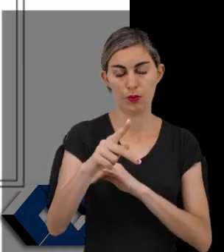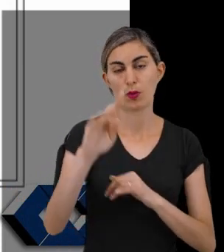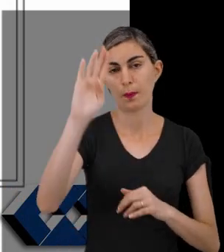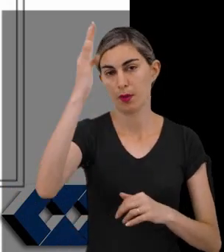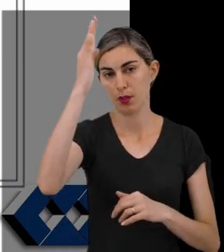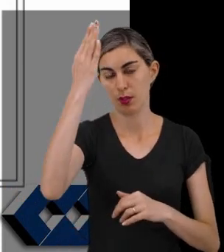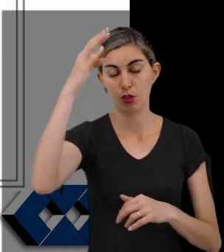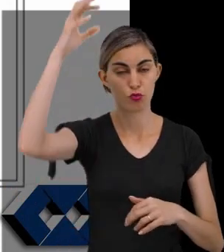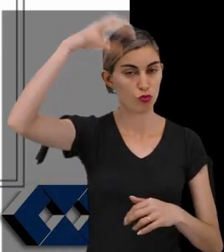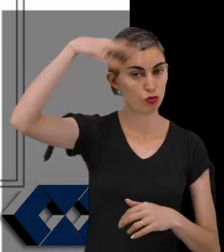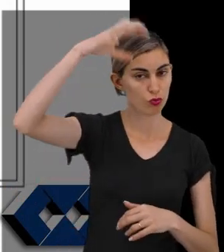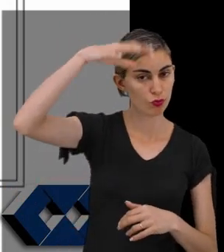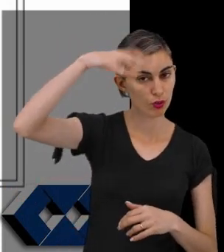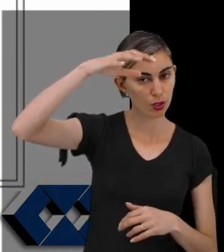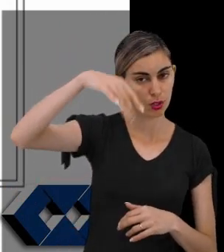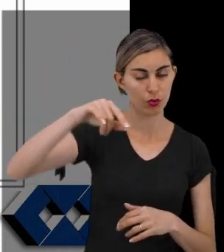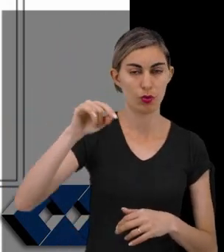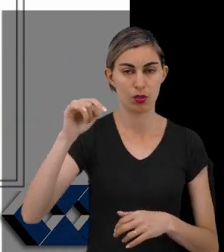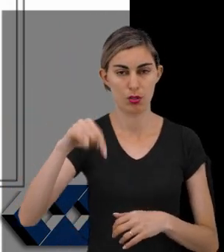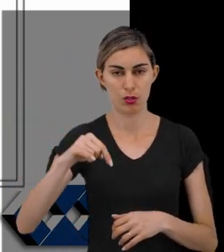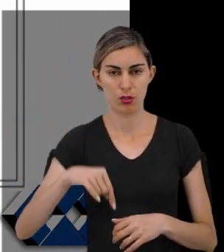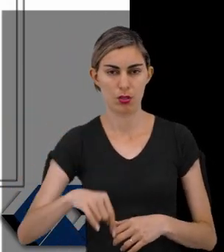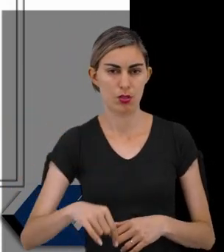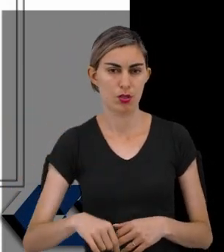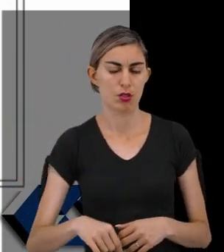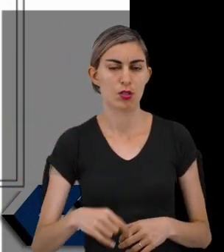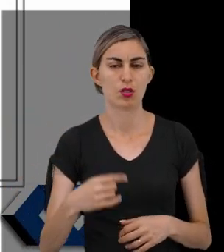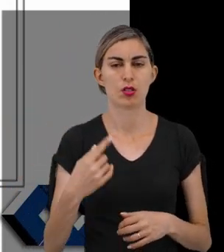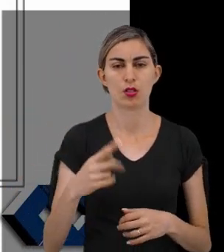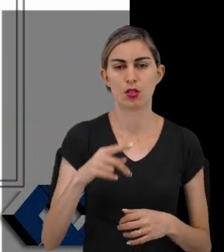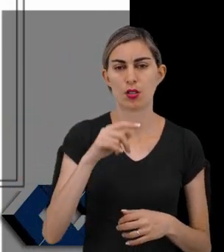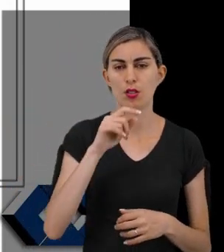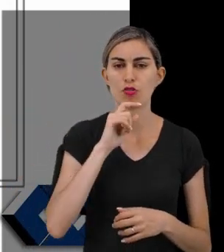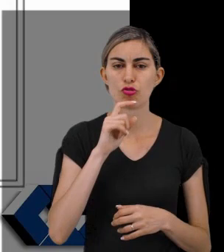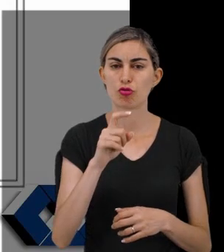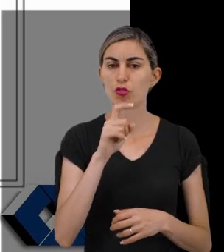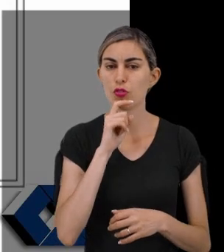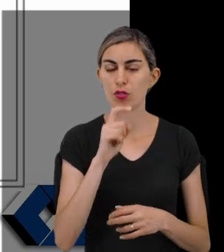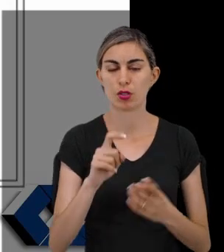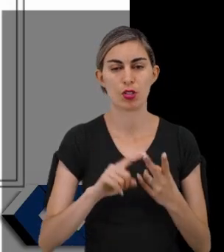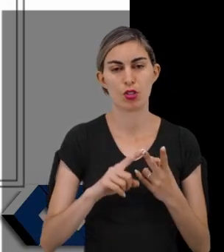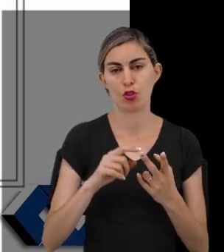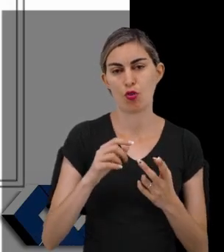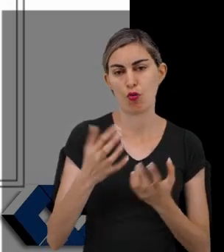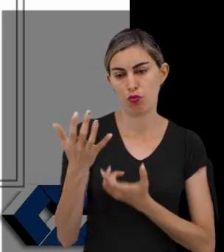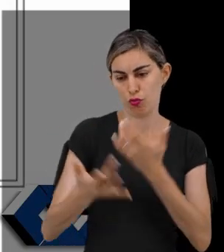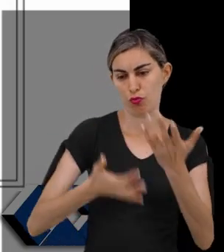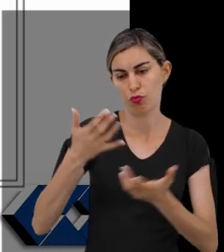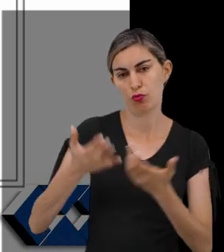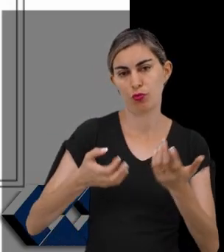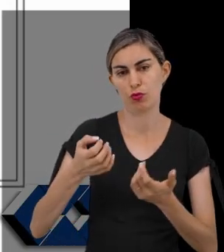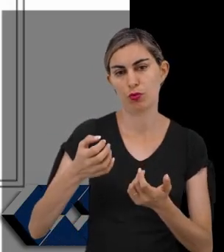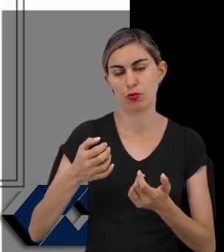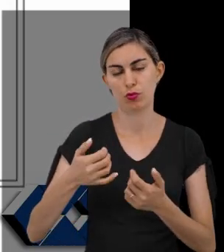seria o chuveiro e aqui um ponto ali para geladeira ou para o forno elétrico na cozinha.